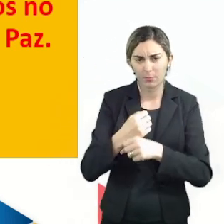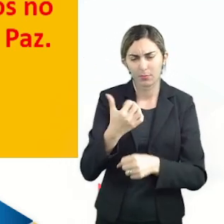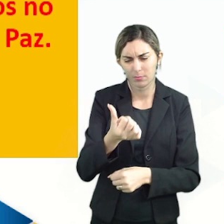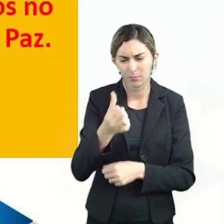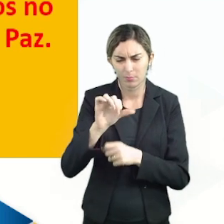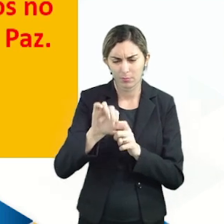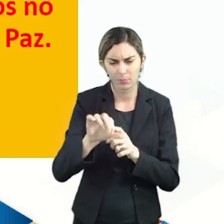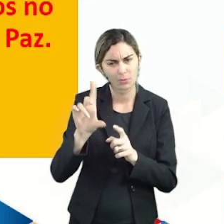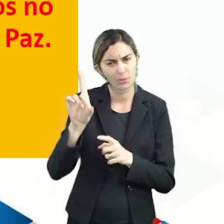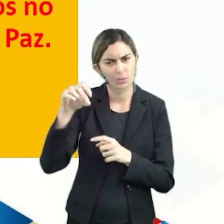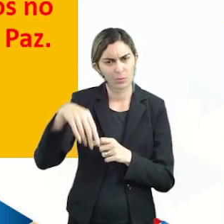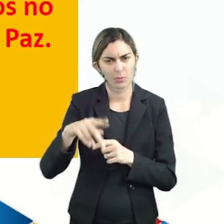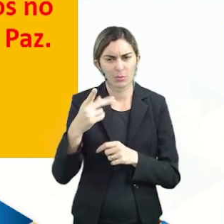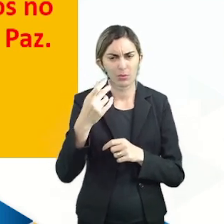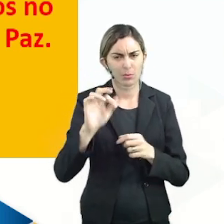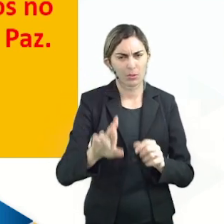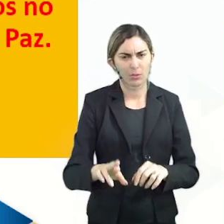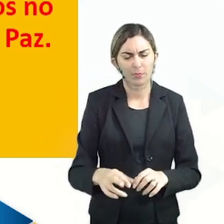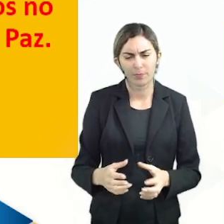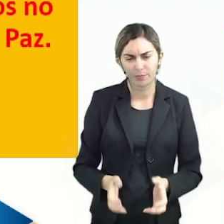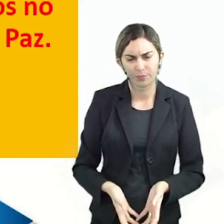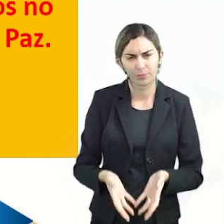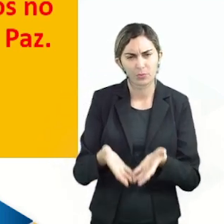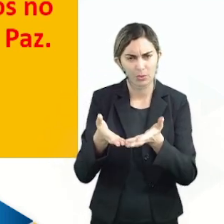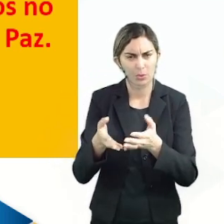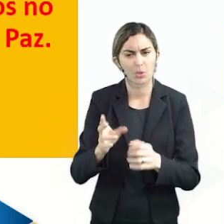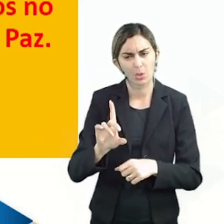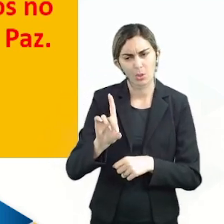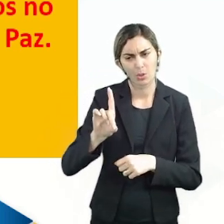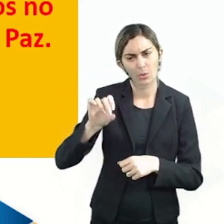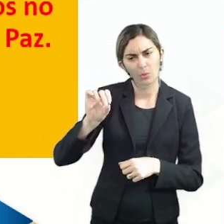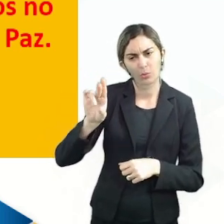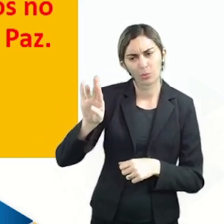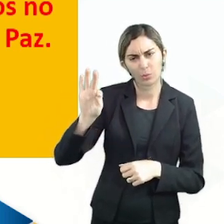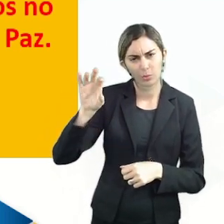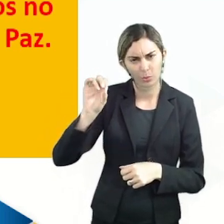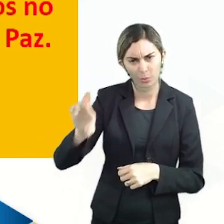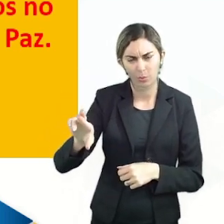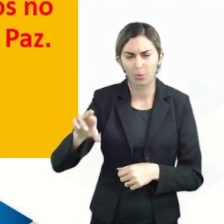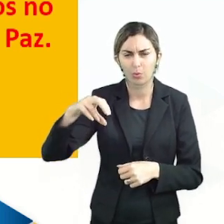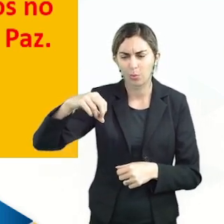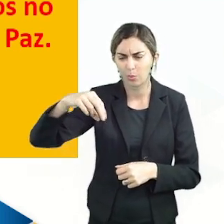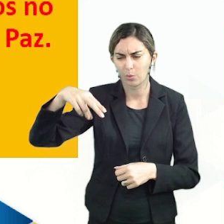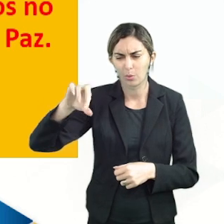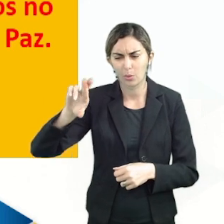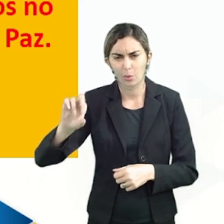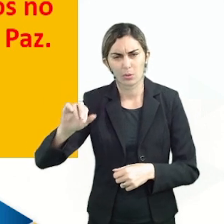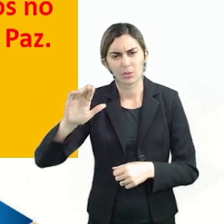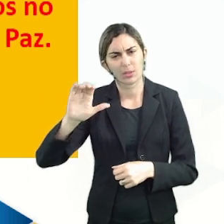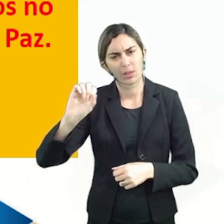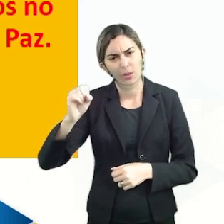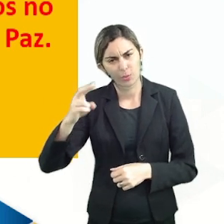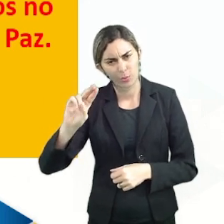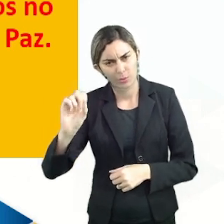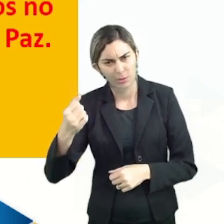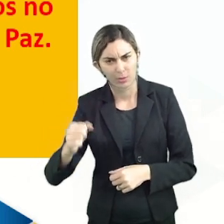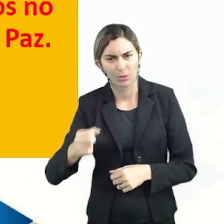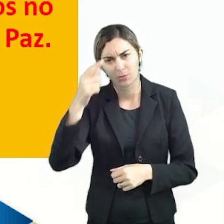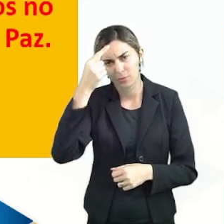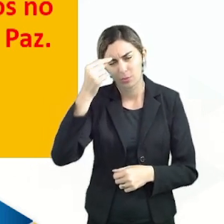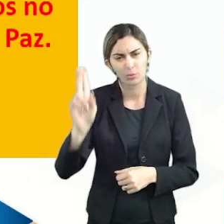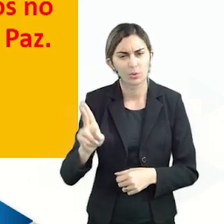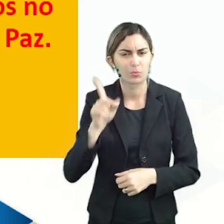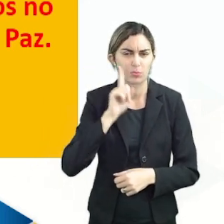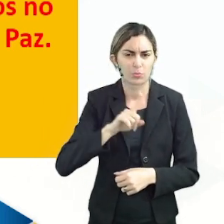69, Dom Helder recebeu o título de doutor honoris causa pela Universidade nos Estados